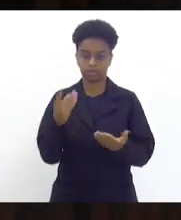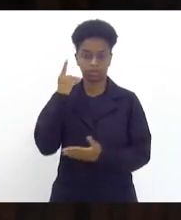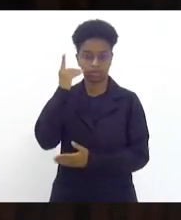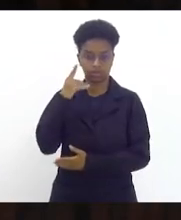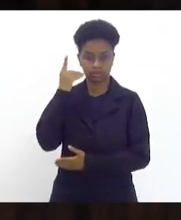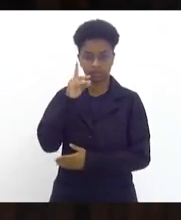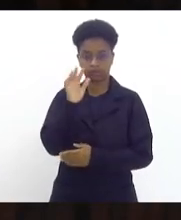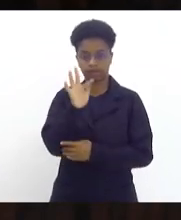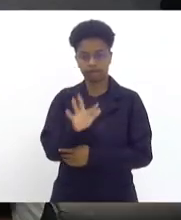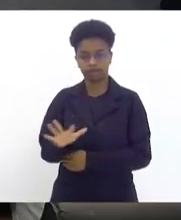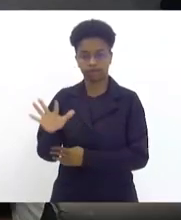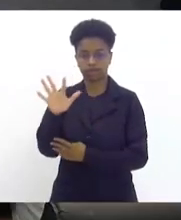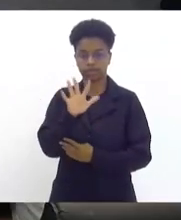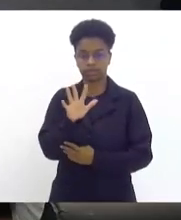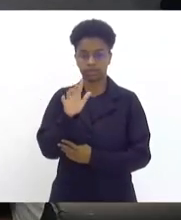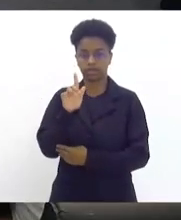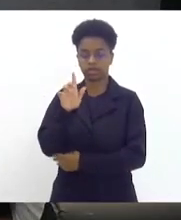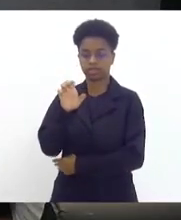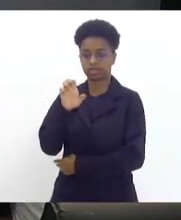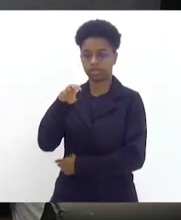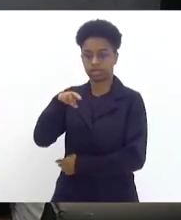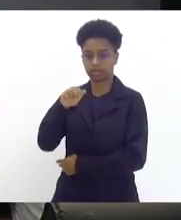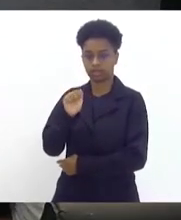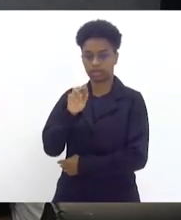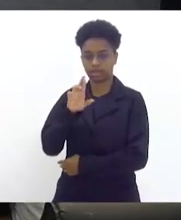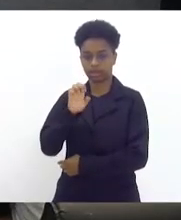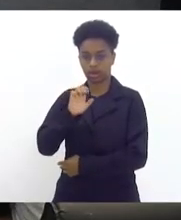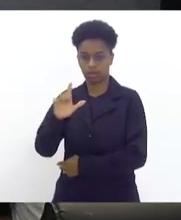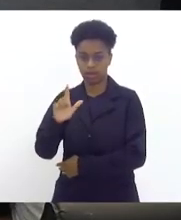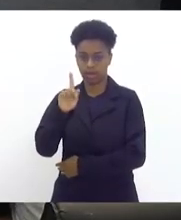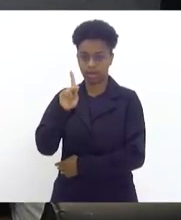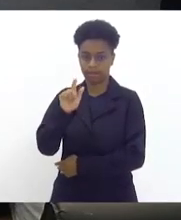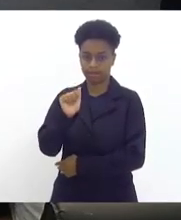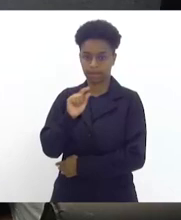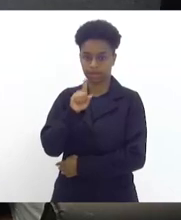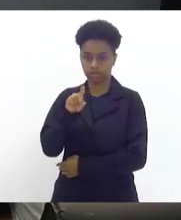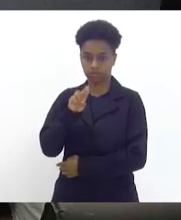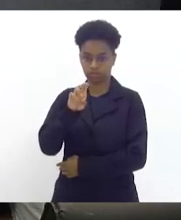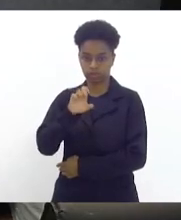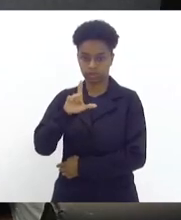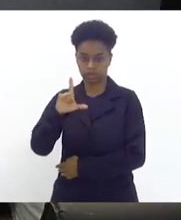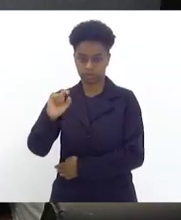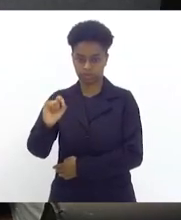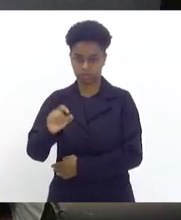federal General pazuelo Cadê a doutora Emiliano